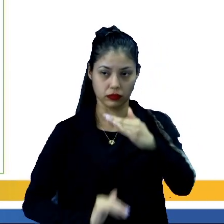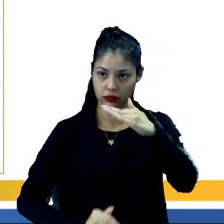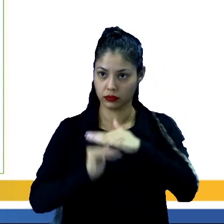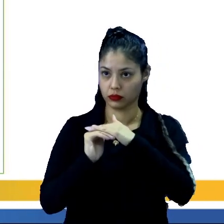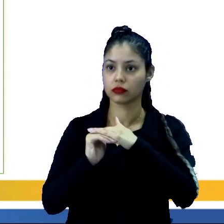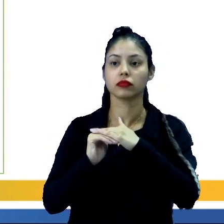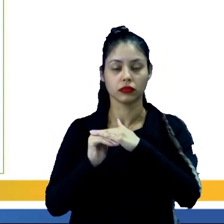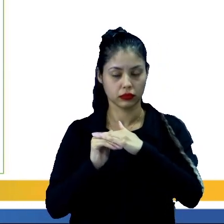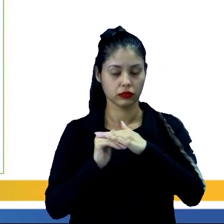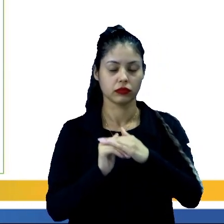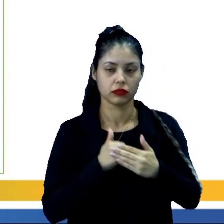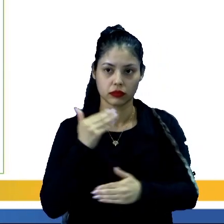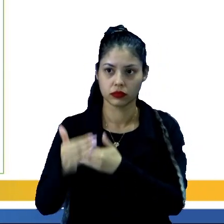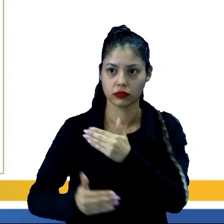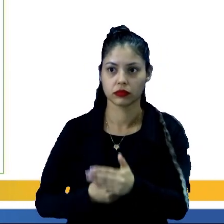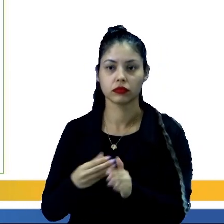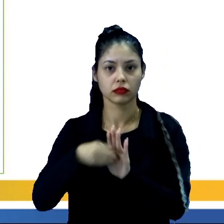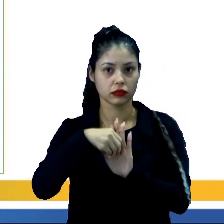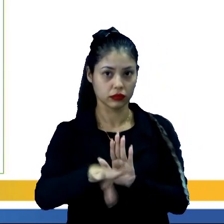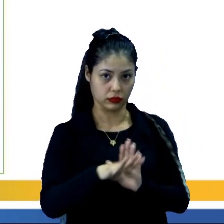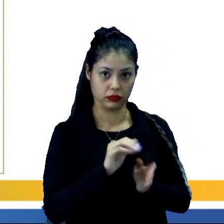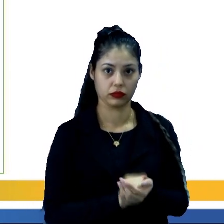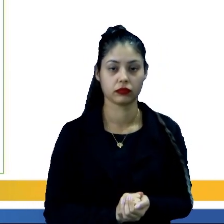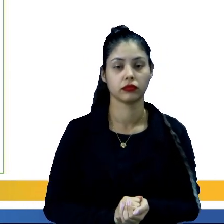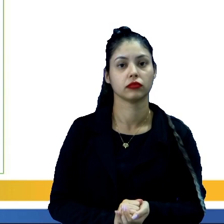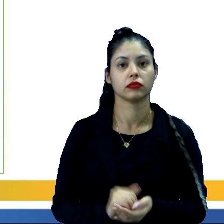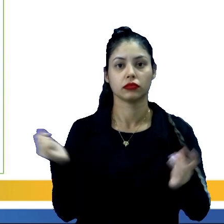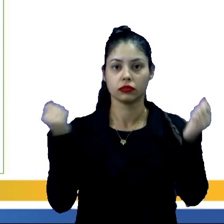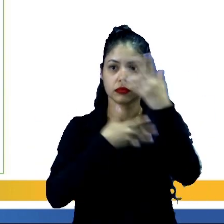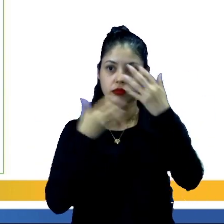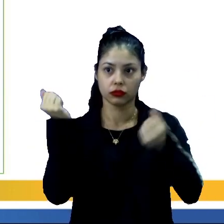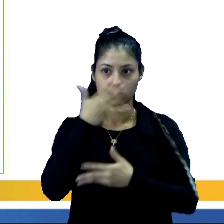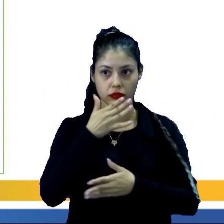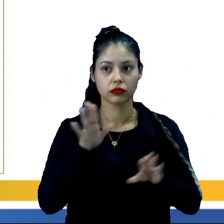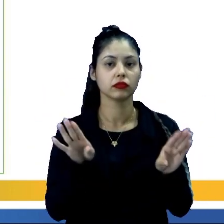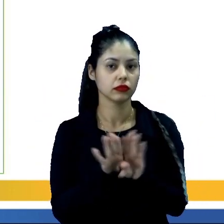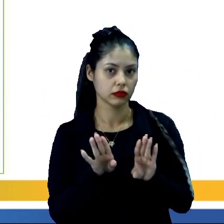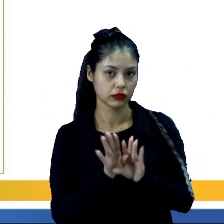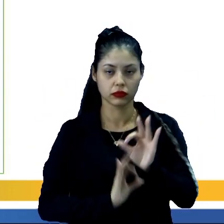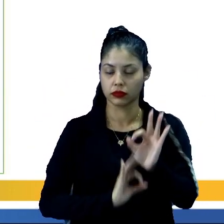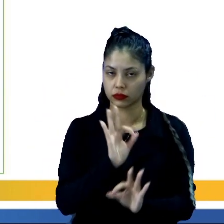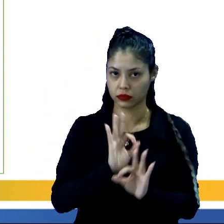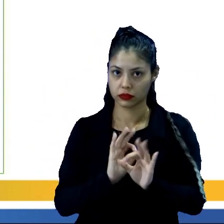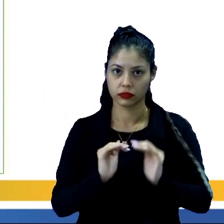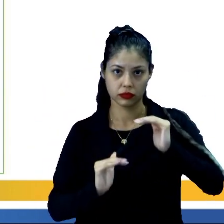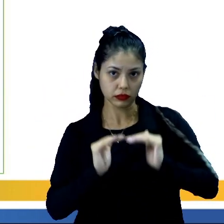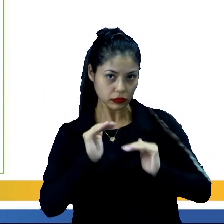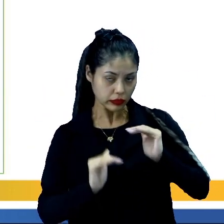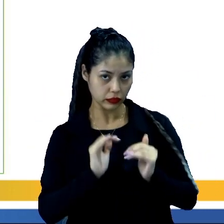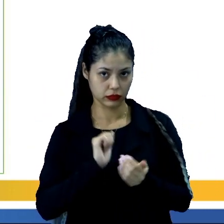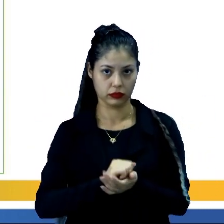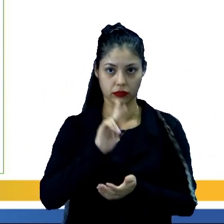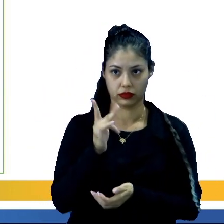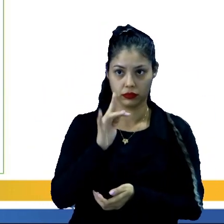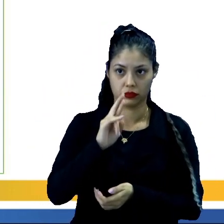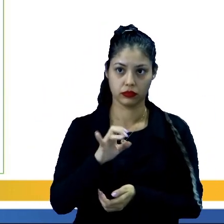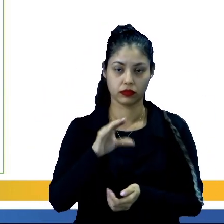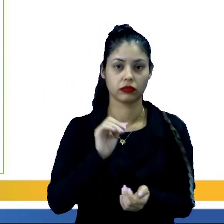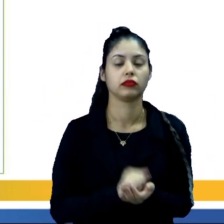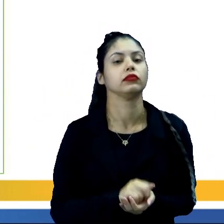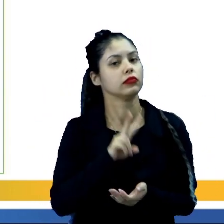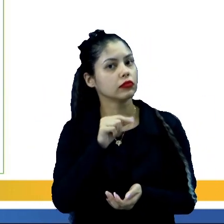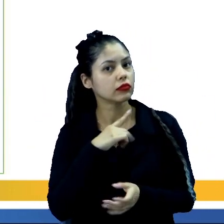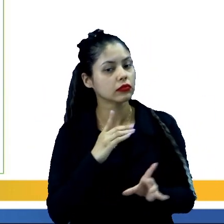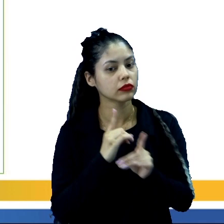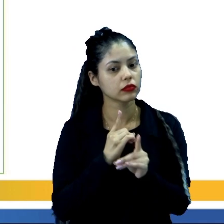pressão arterial, no processo de transmissão de impulsos nervosos e também na manutenção do equilíbrio hídrico, né? Ele